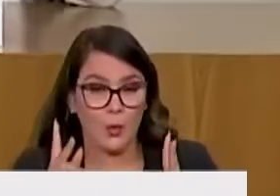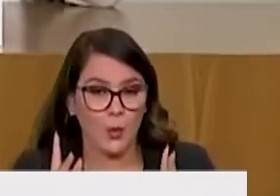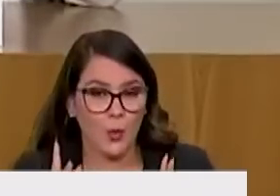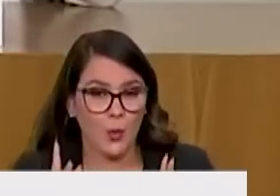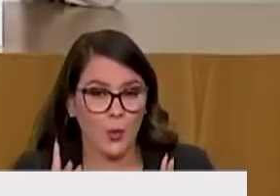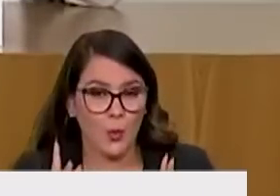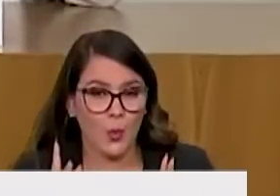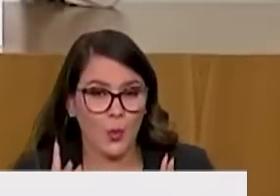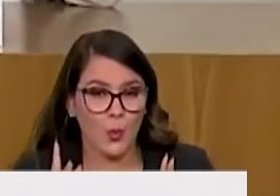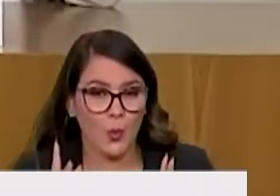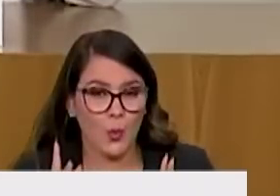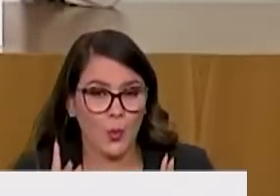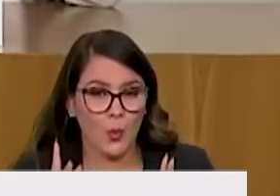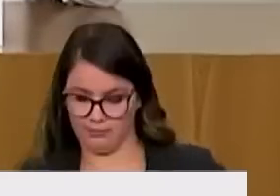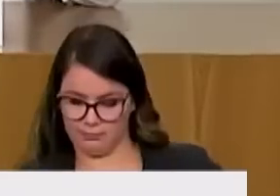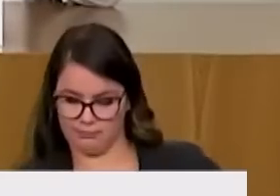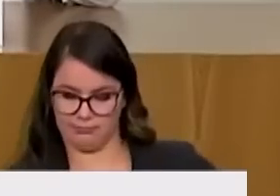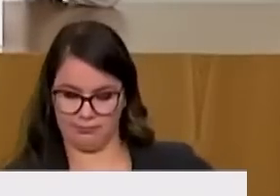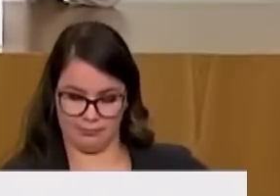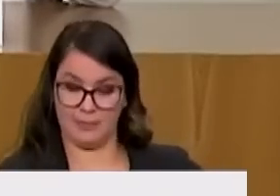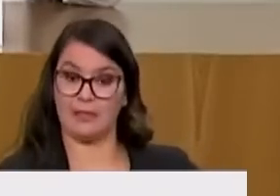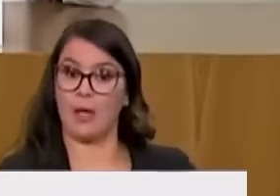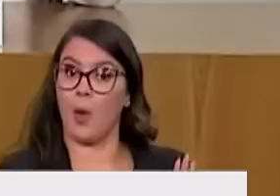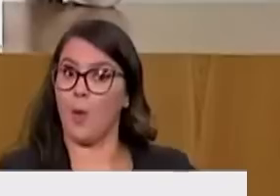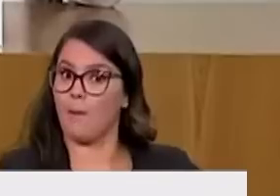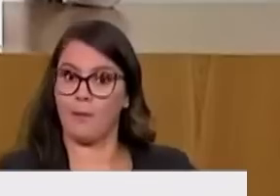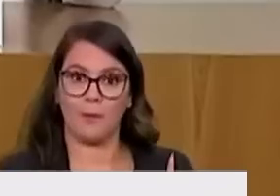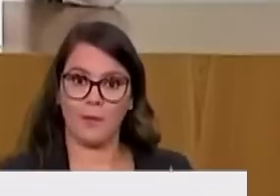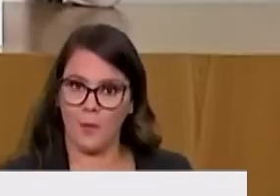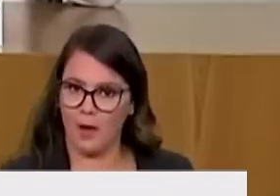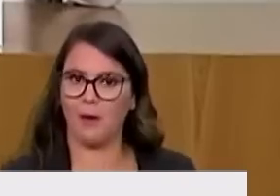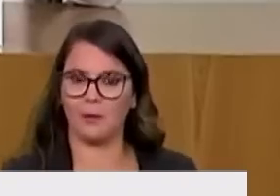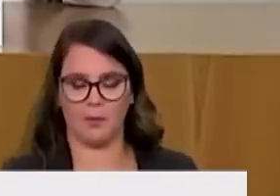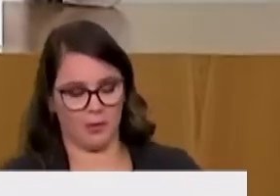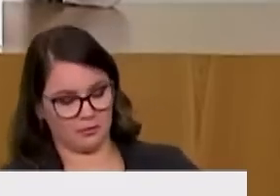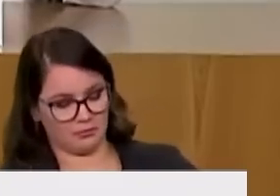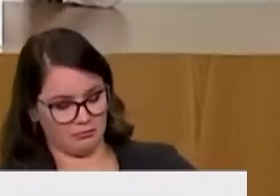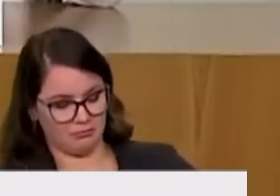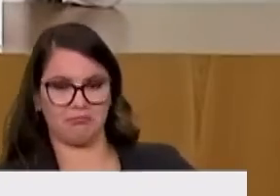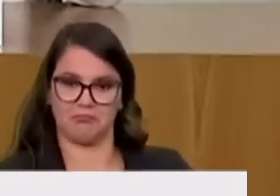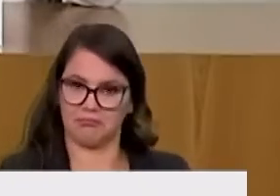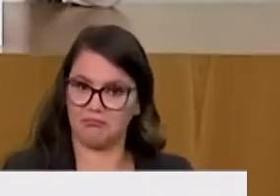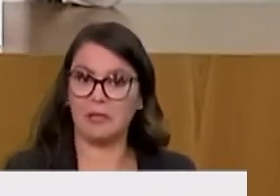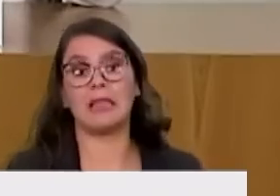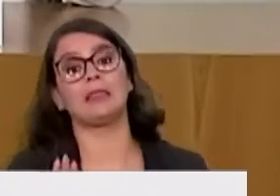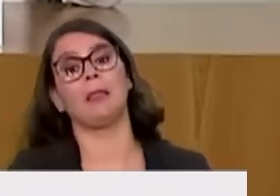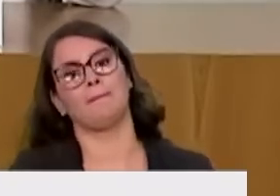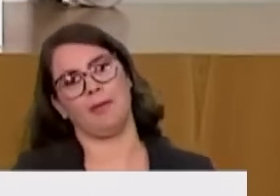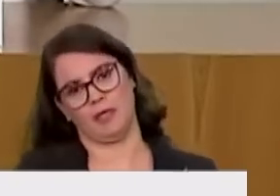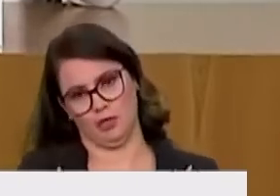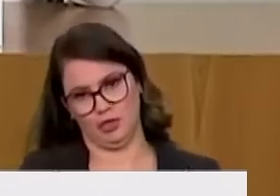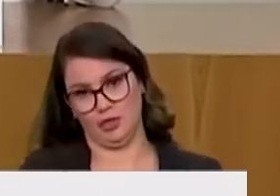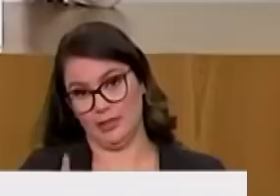articulação natural, inclusive com os movimentos dela. Ela pode ser cimentada, pode ser não cimentada. Isso tudo depende